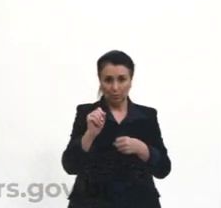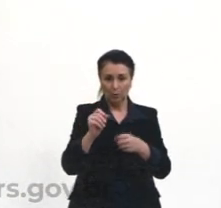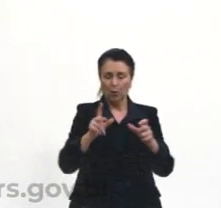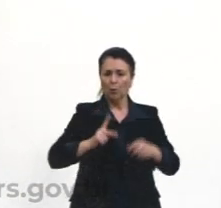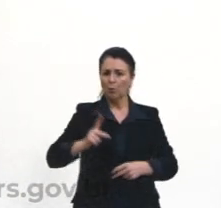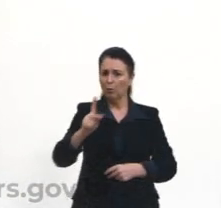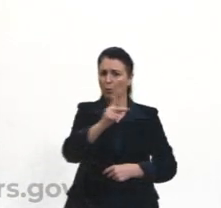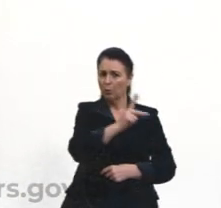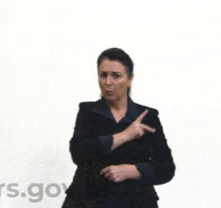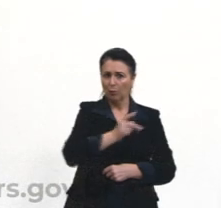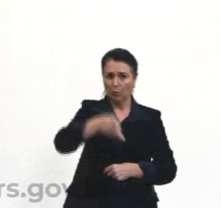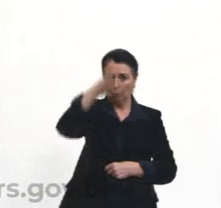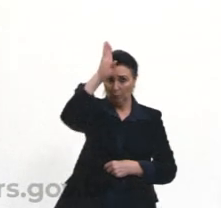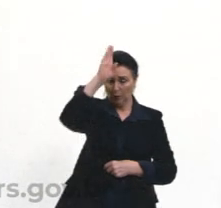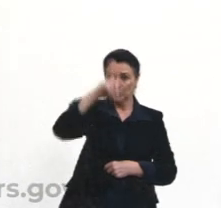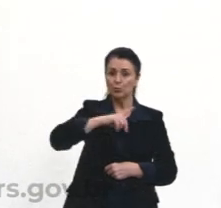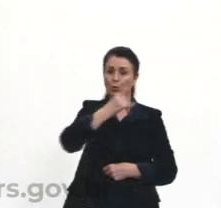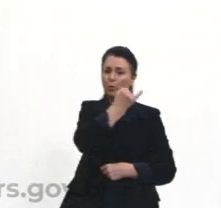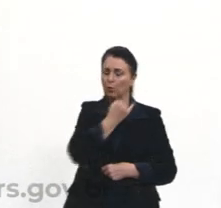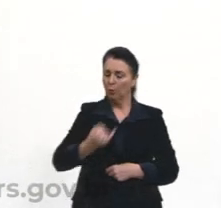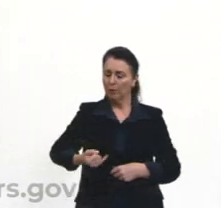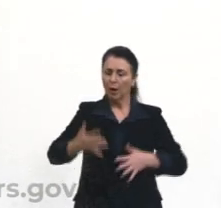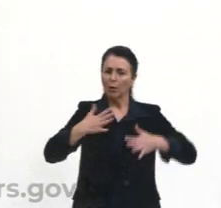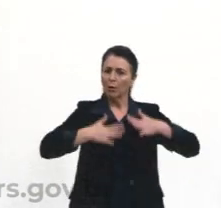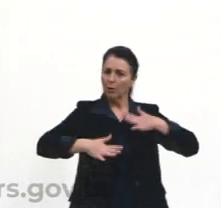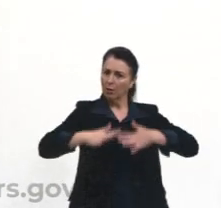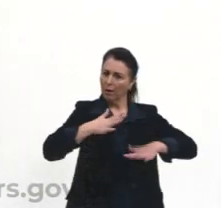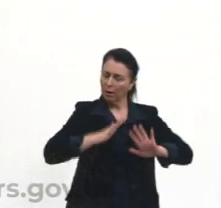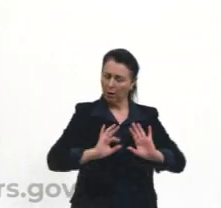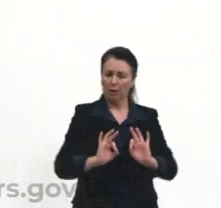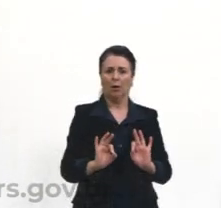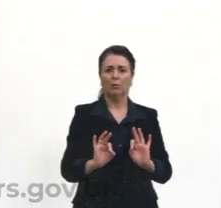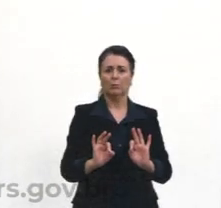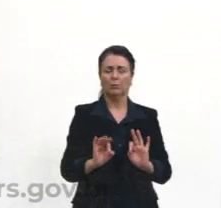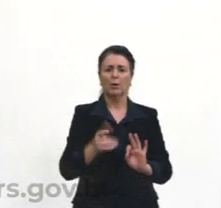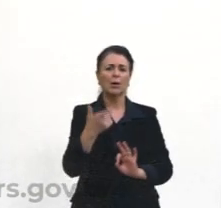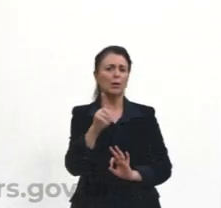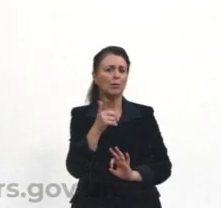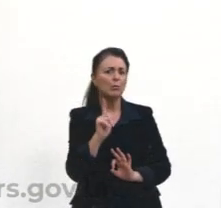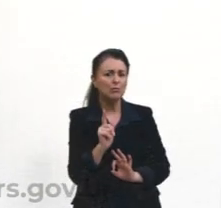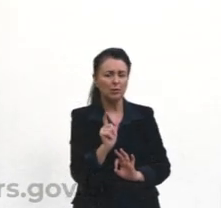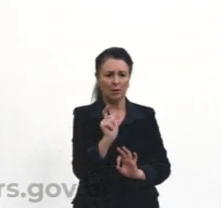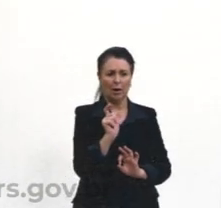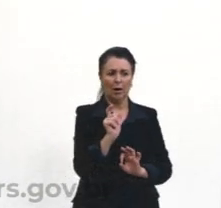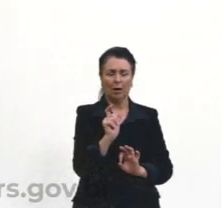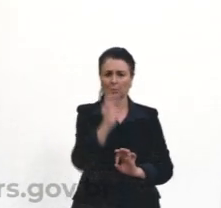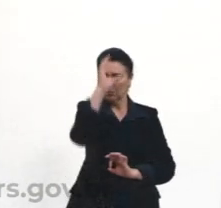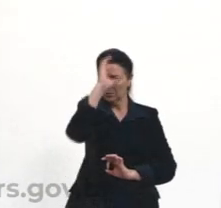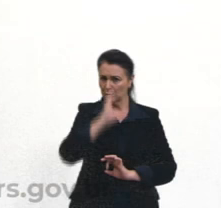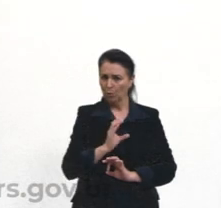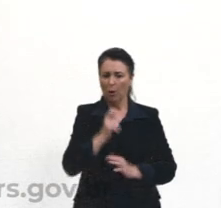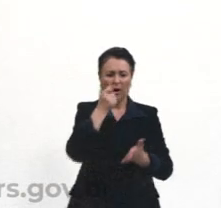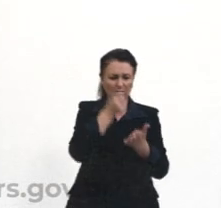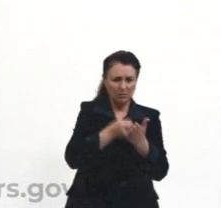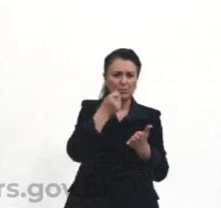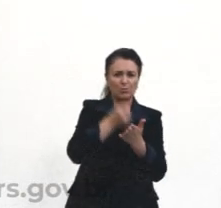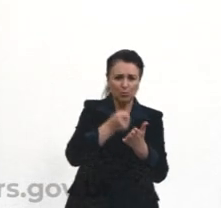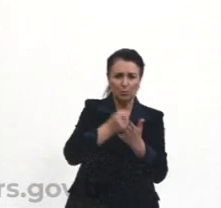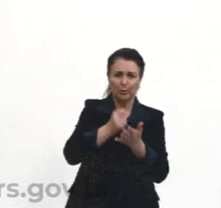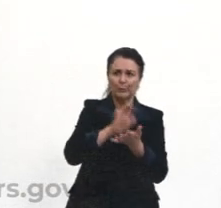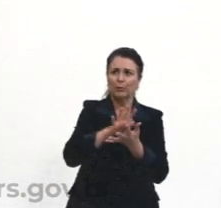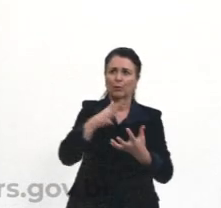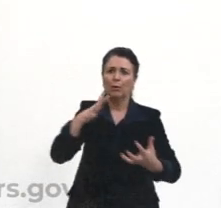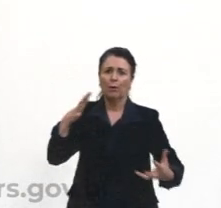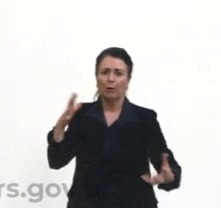governavam a república em harmonia e sem paixão e não havia entre os cidadãos luta por Glória ou